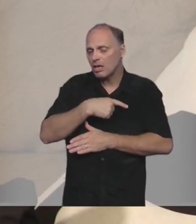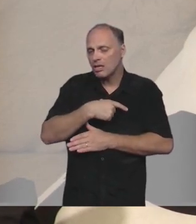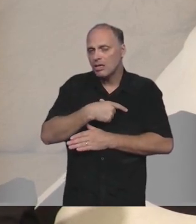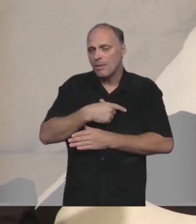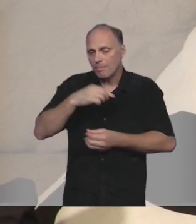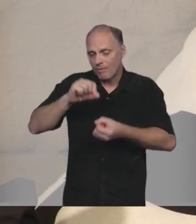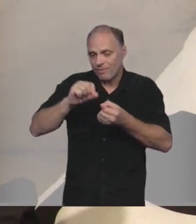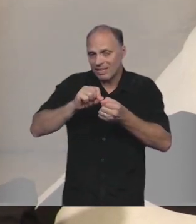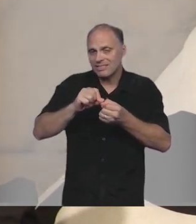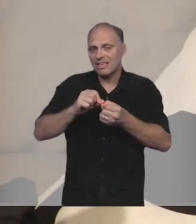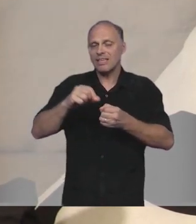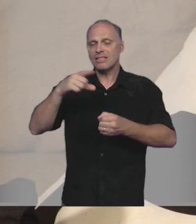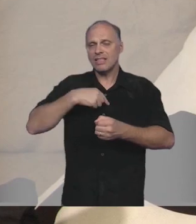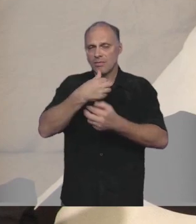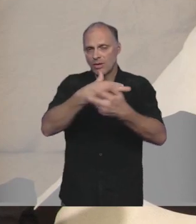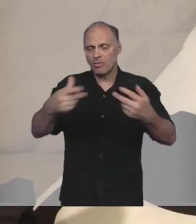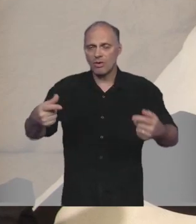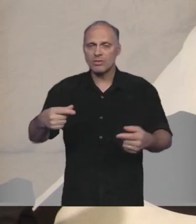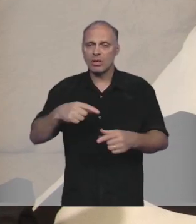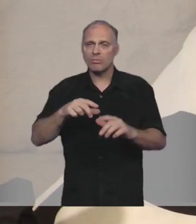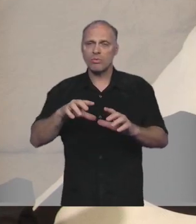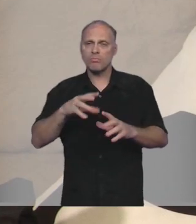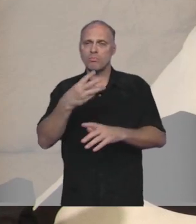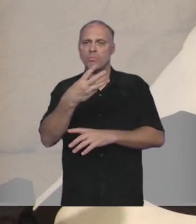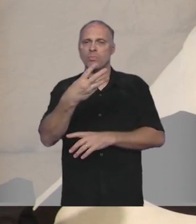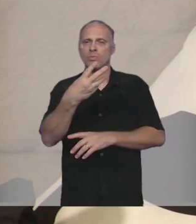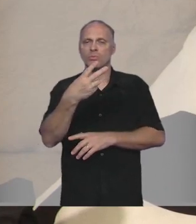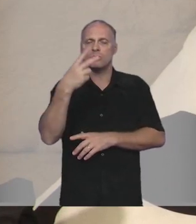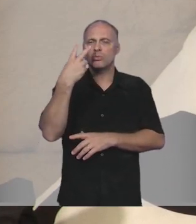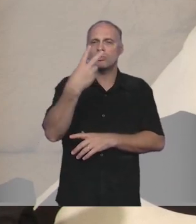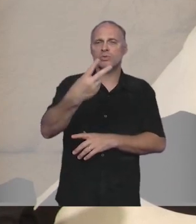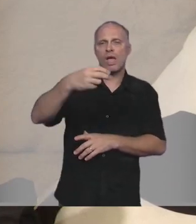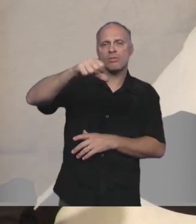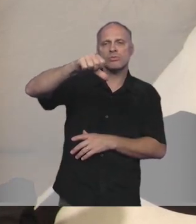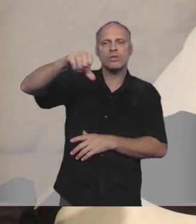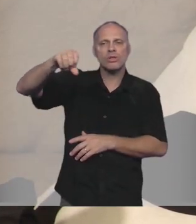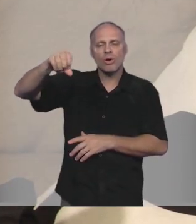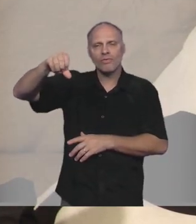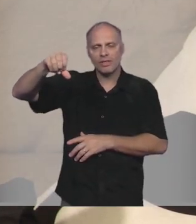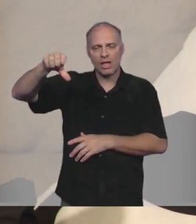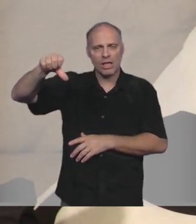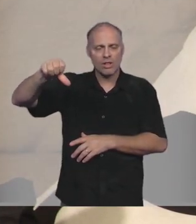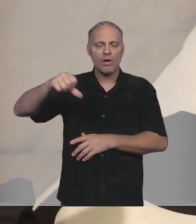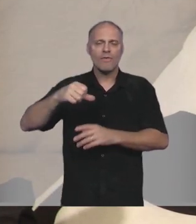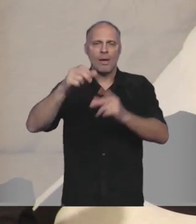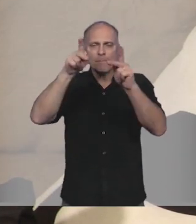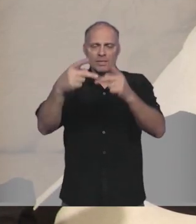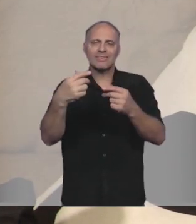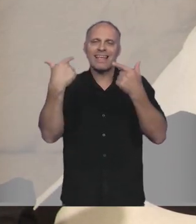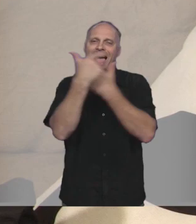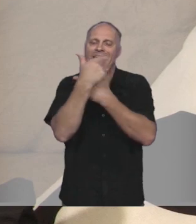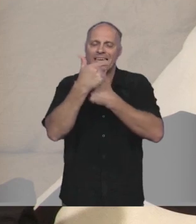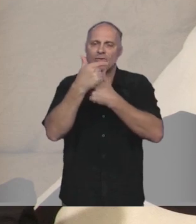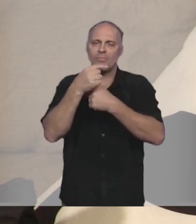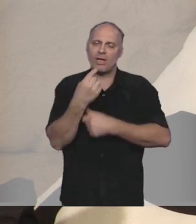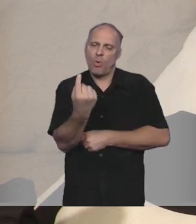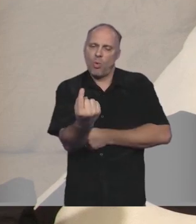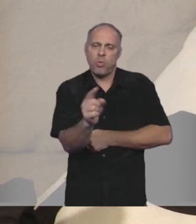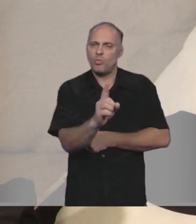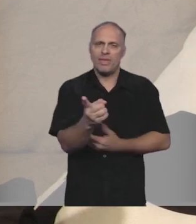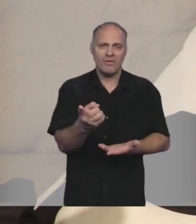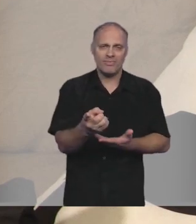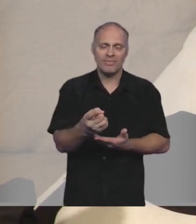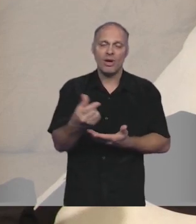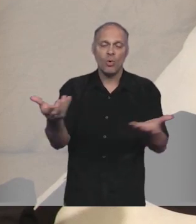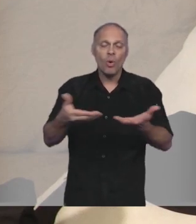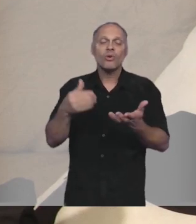e ele tem um efeito positivo acontecendo, mas aquele efeito negativo hoje eu entendo